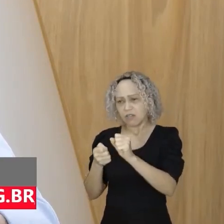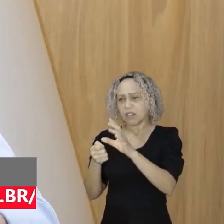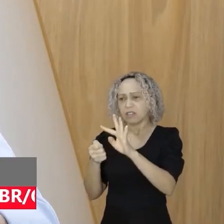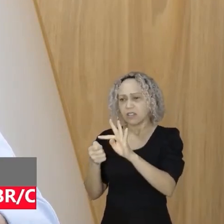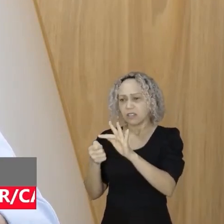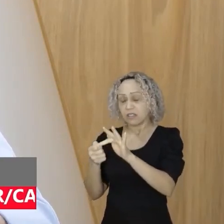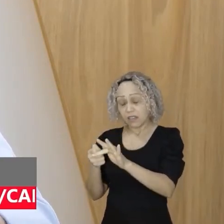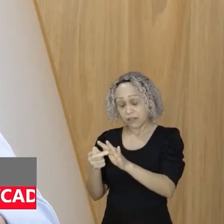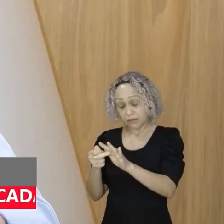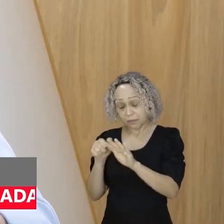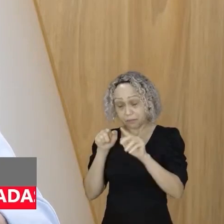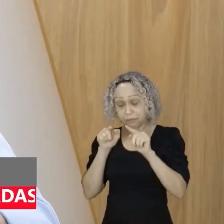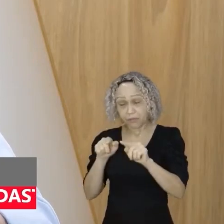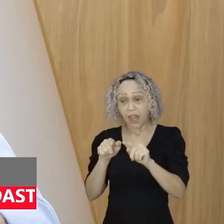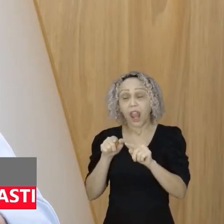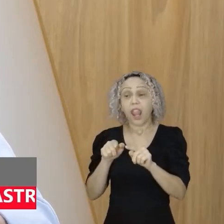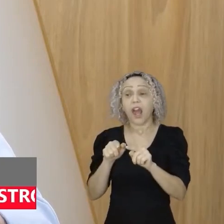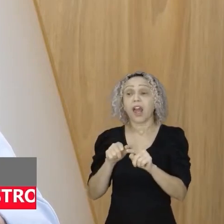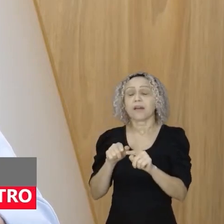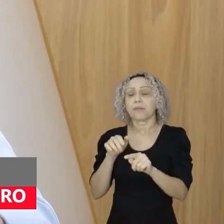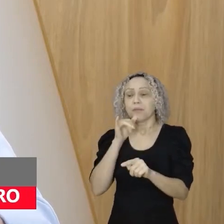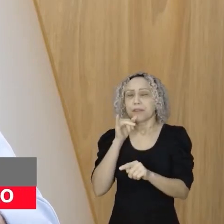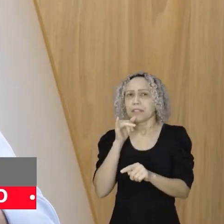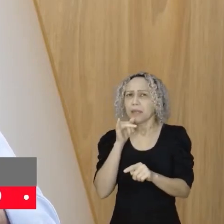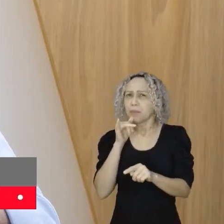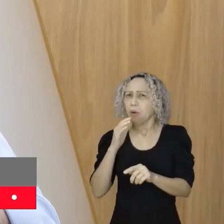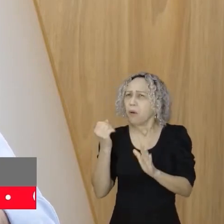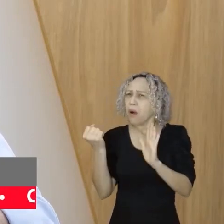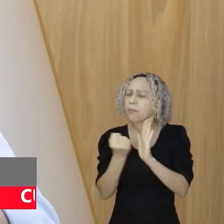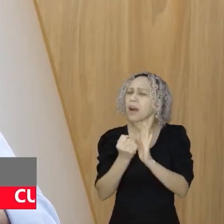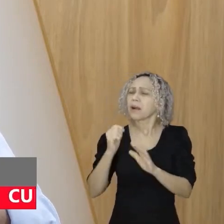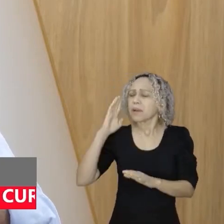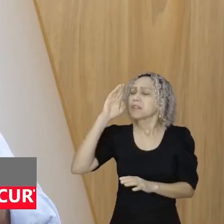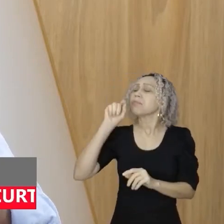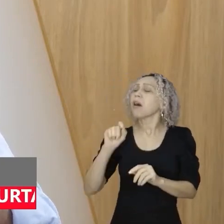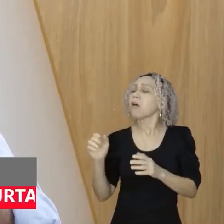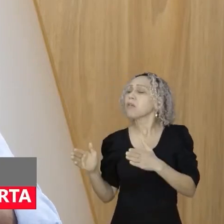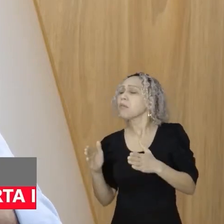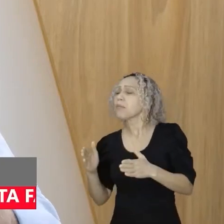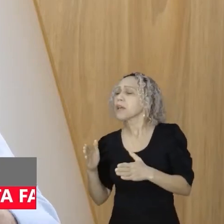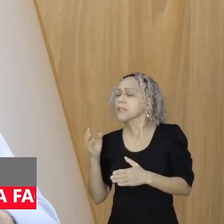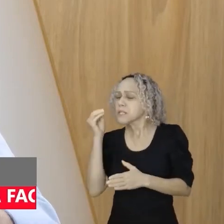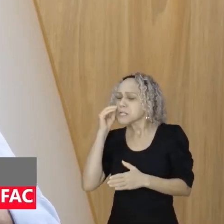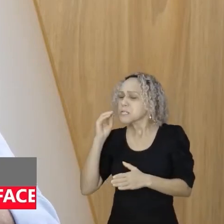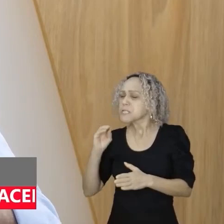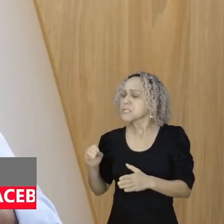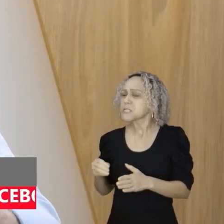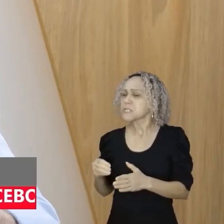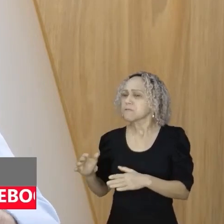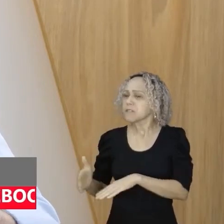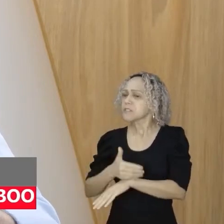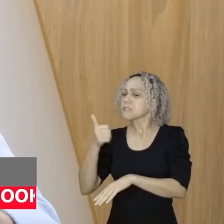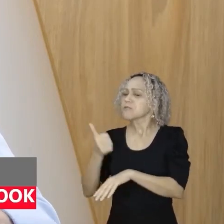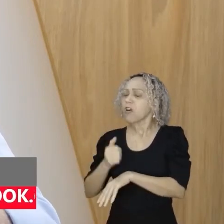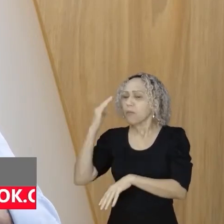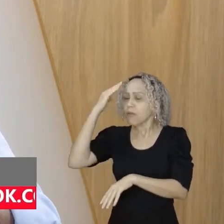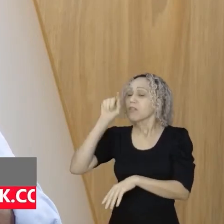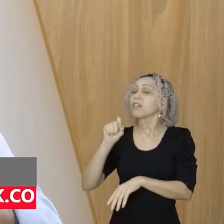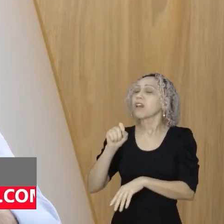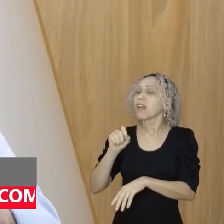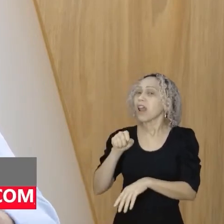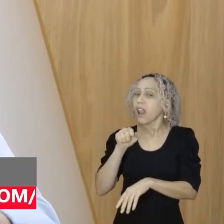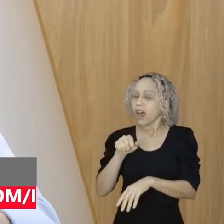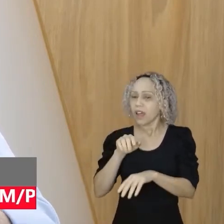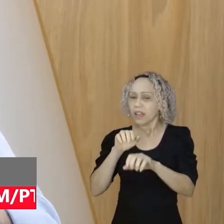2021, onde, em comemoração da independência, ele colocou os seus apoiadores mais radicais, um ato